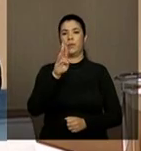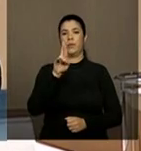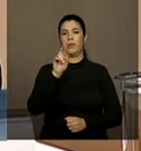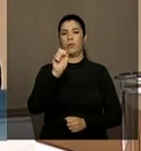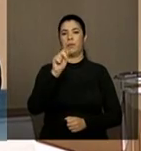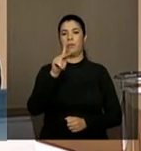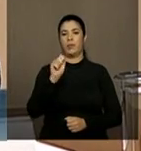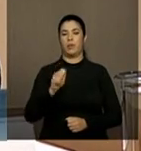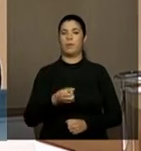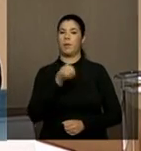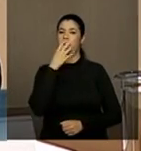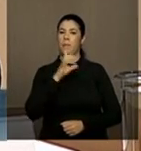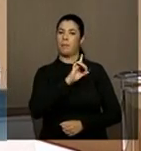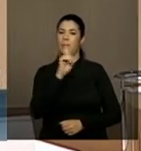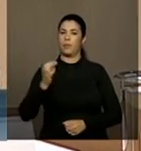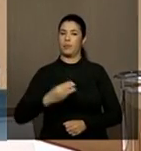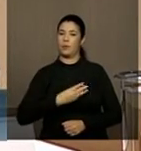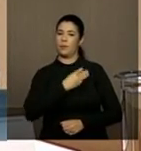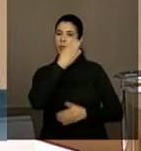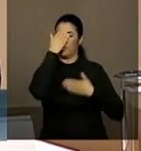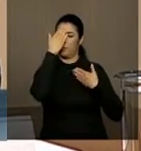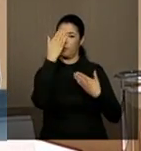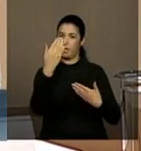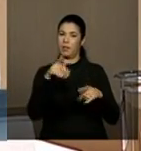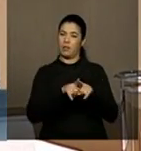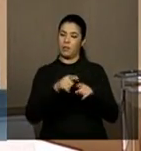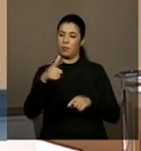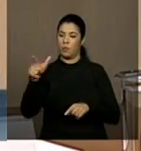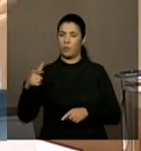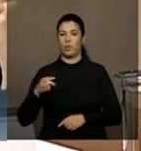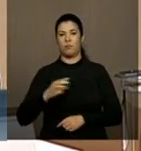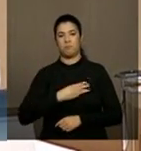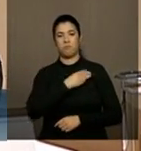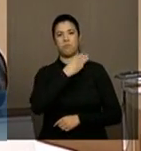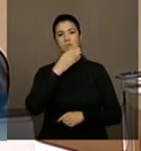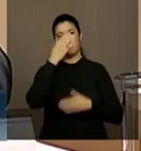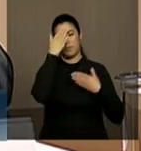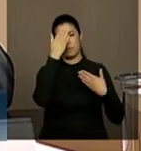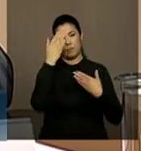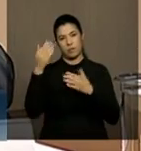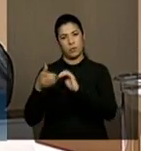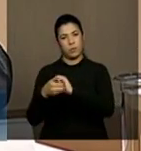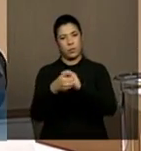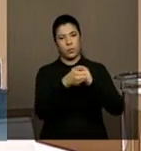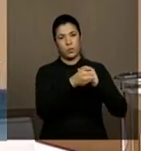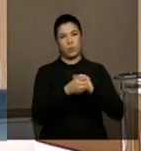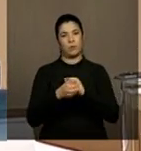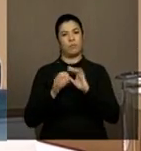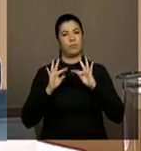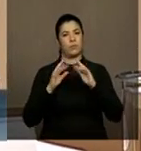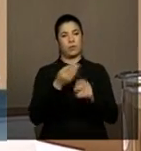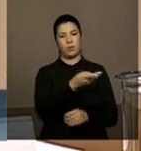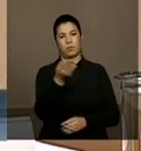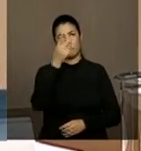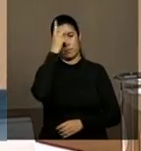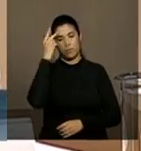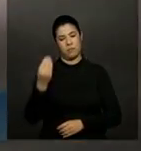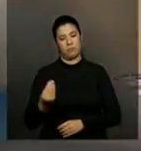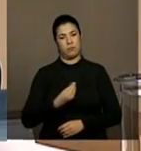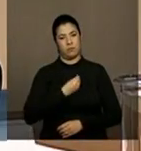Bom dia, ministra. Obrigado. Bom dia, ministro. E cumprimentando a vocês, eu quero cumprimentar todos os demais